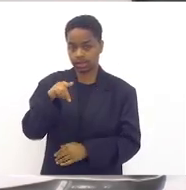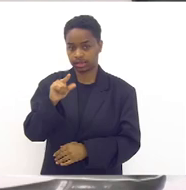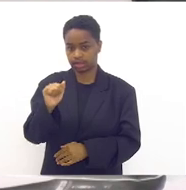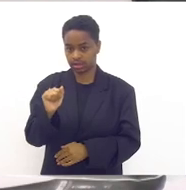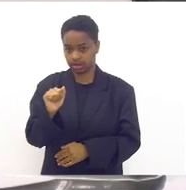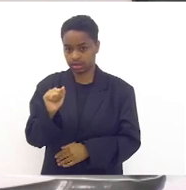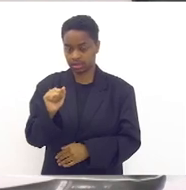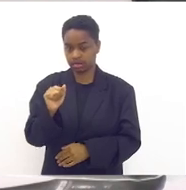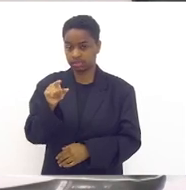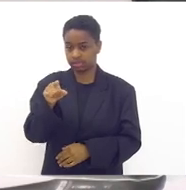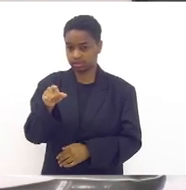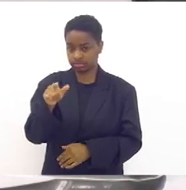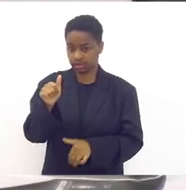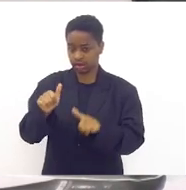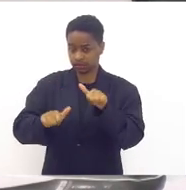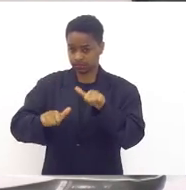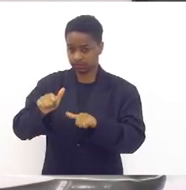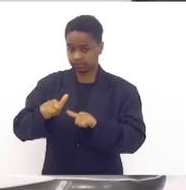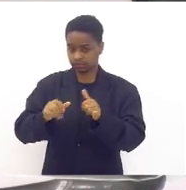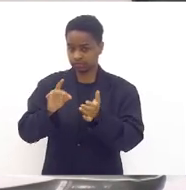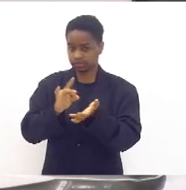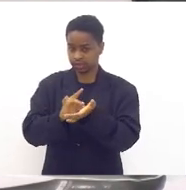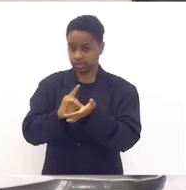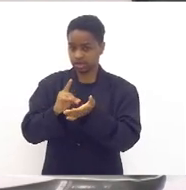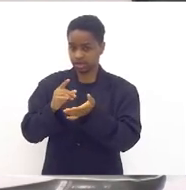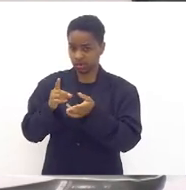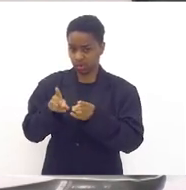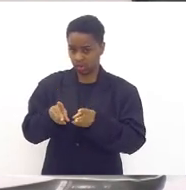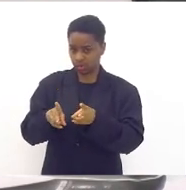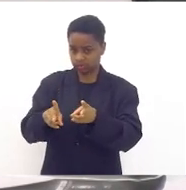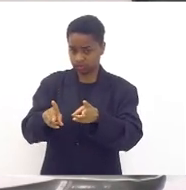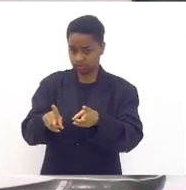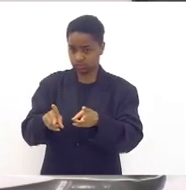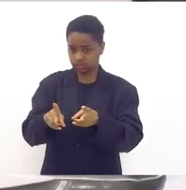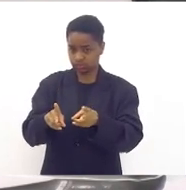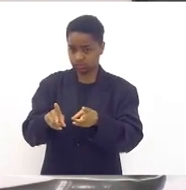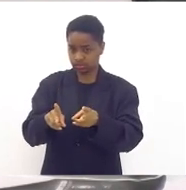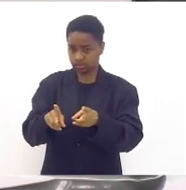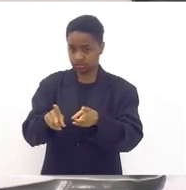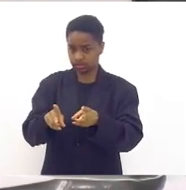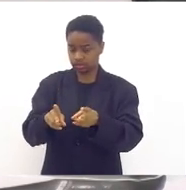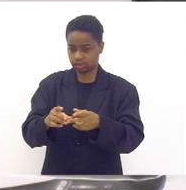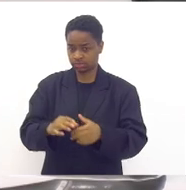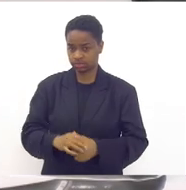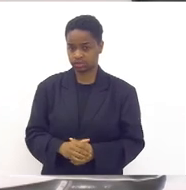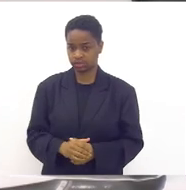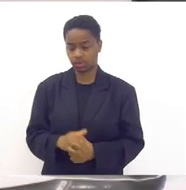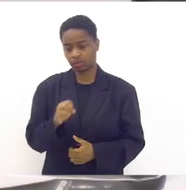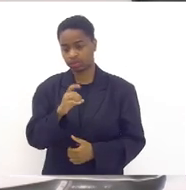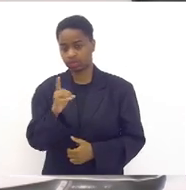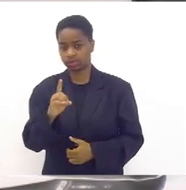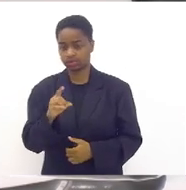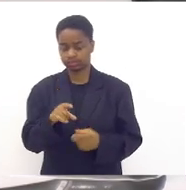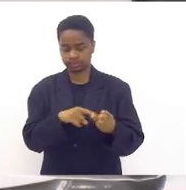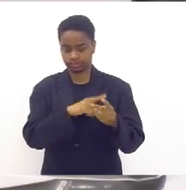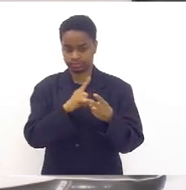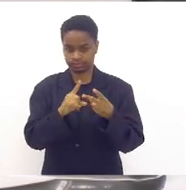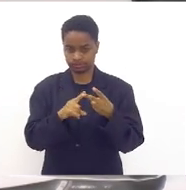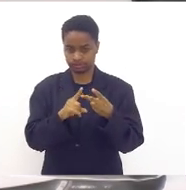avaliação, isso aí tem uma tendência de se manter em relação ao previsto? Essa é a primeira